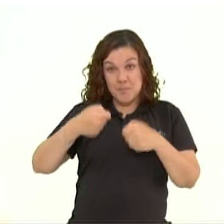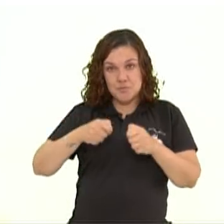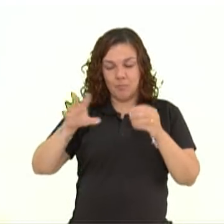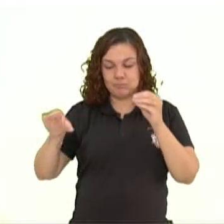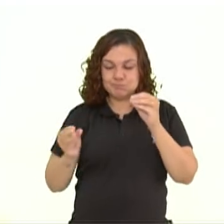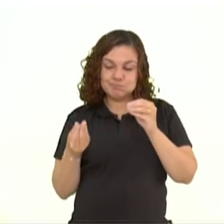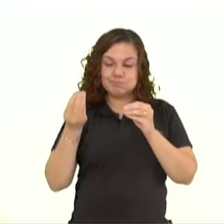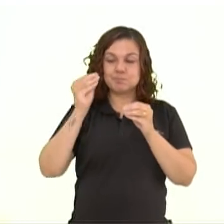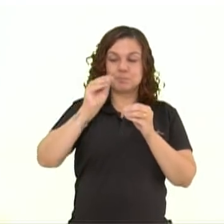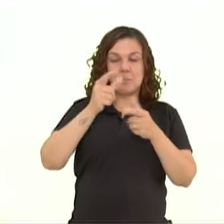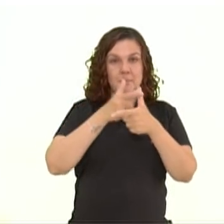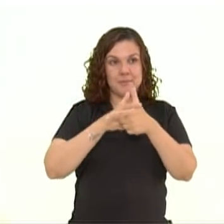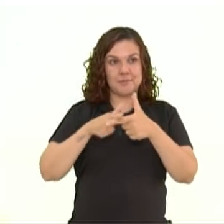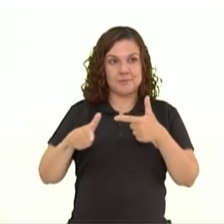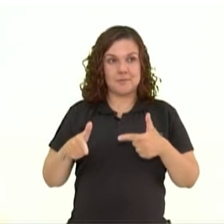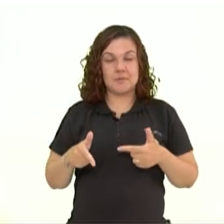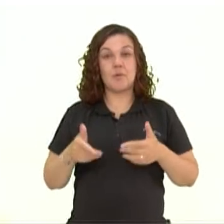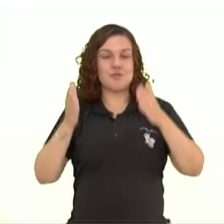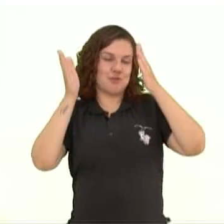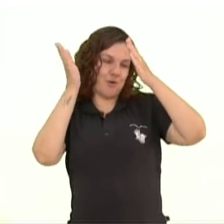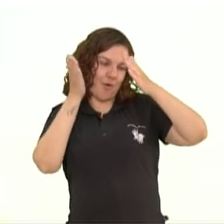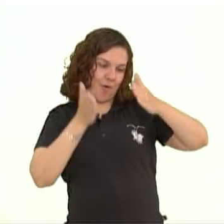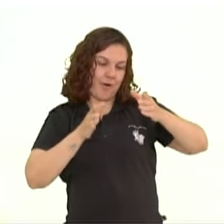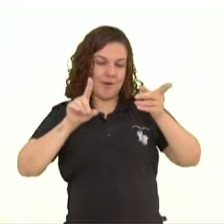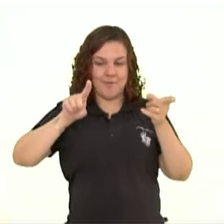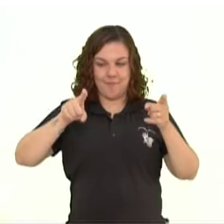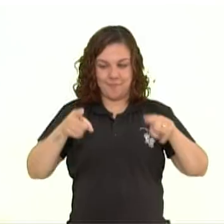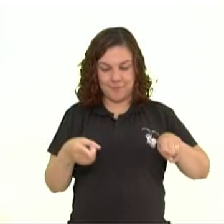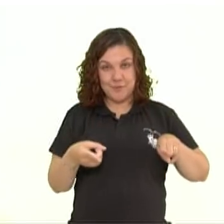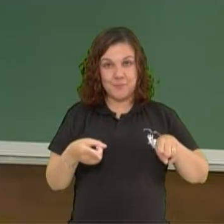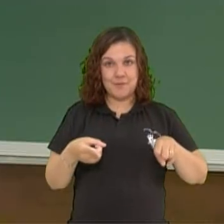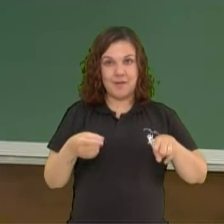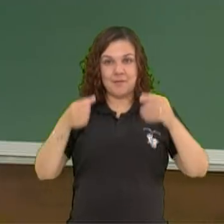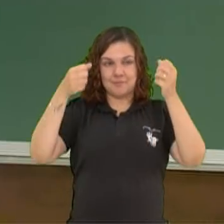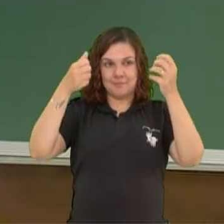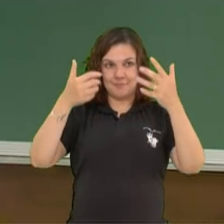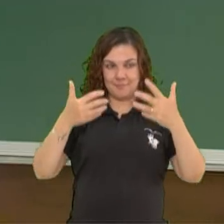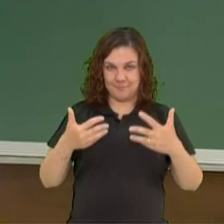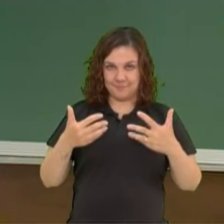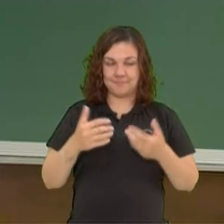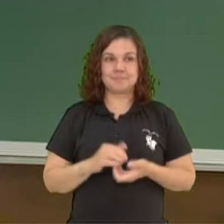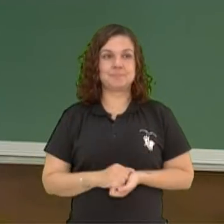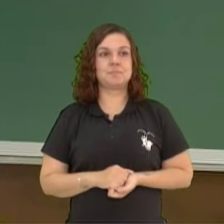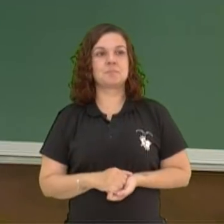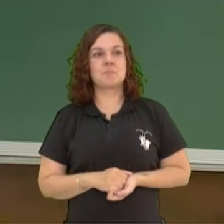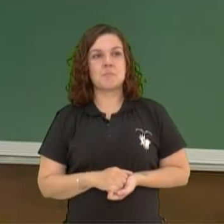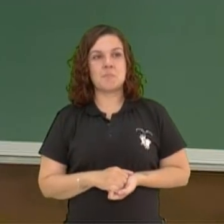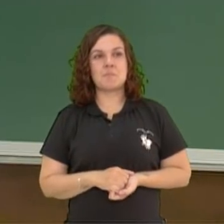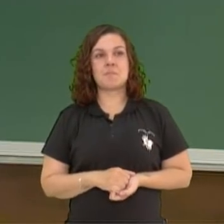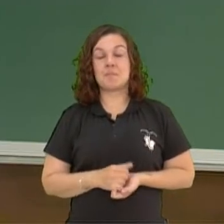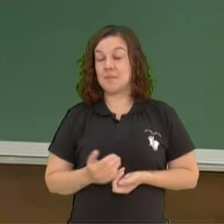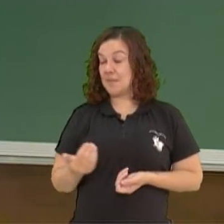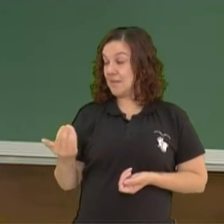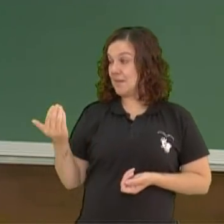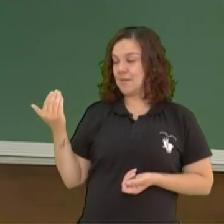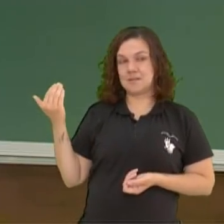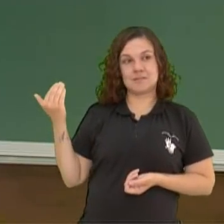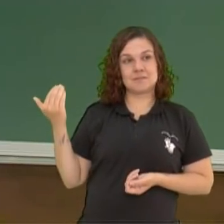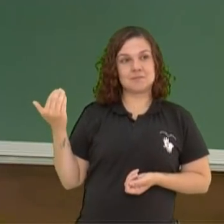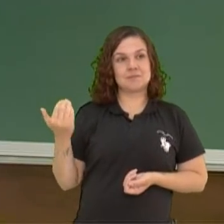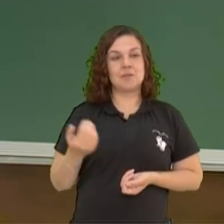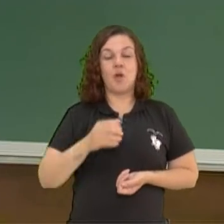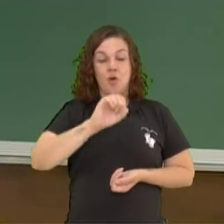divisão. Lembra lá? Aí eu esqueço da vírgula e faço a divisão, tá bom? Fazendo essa divisão, eu encontro lá